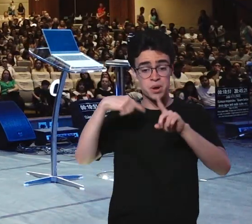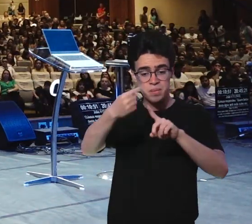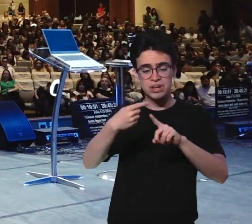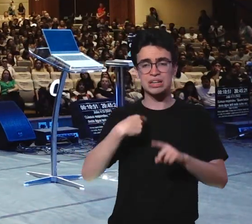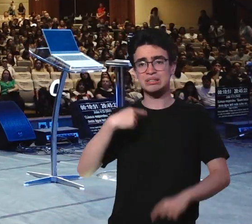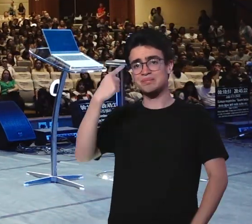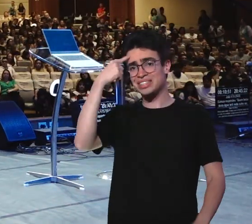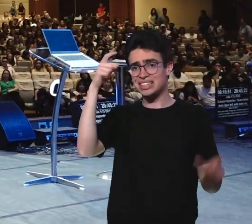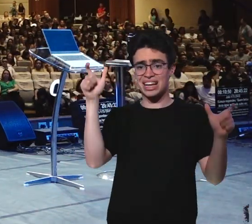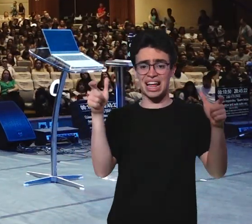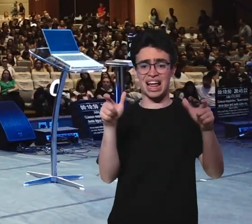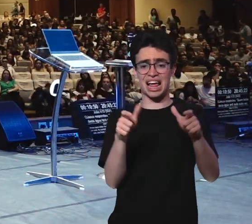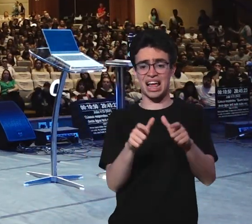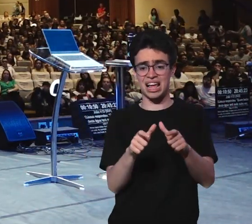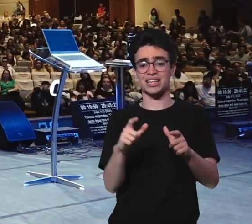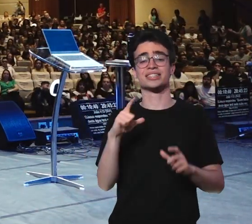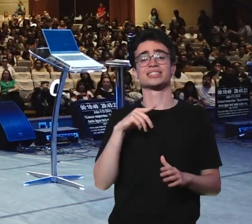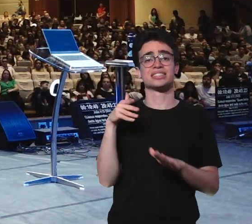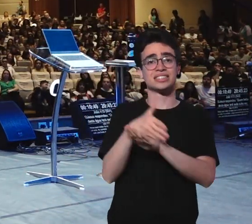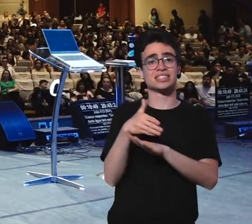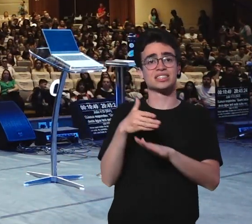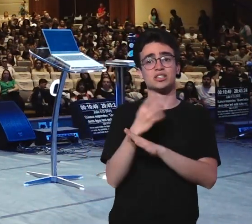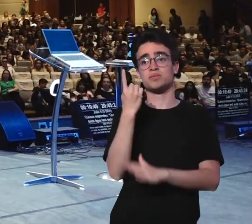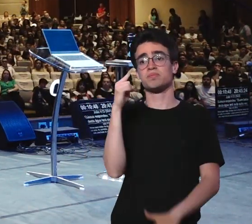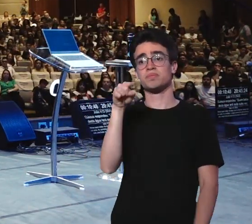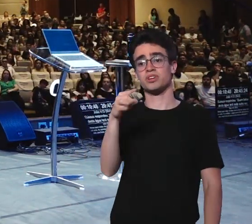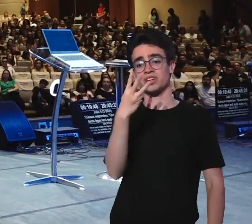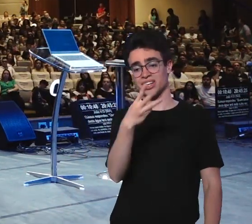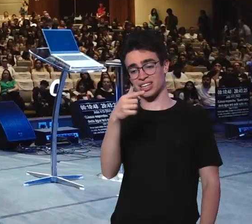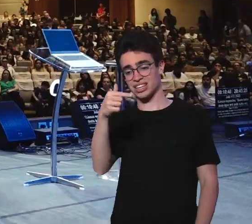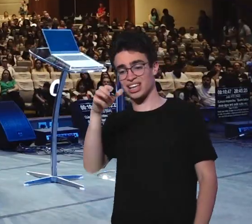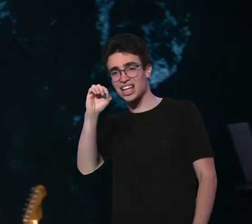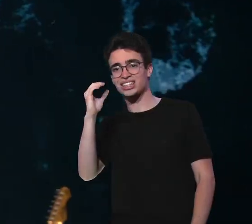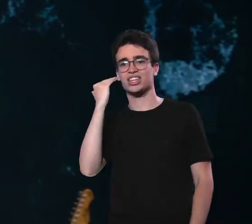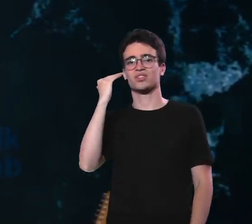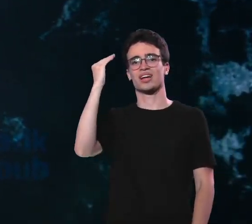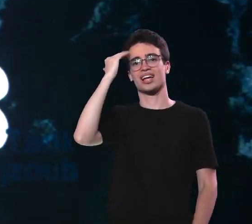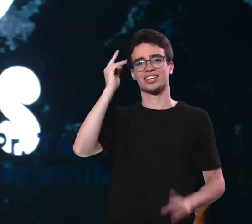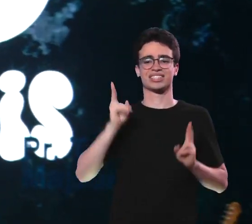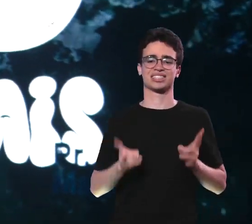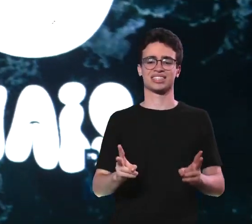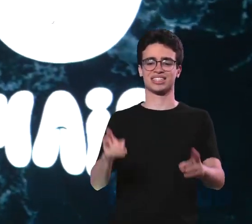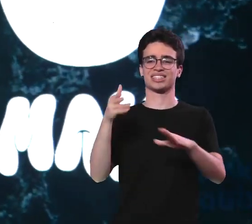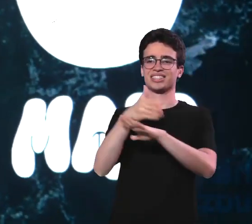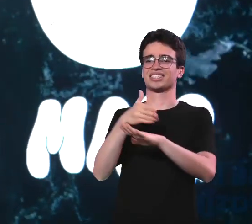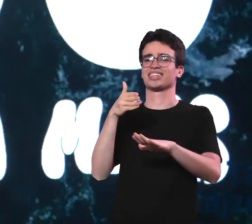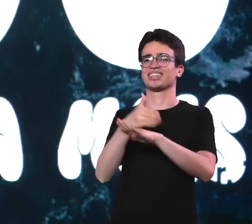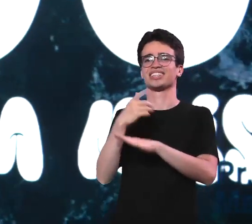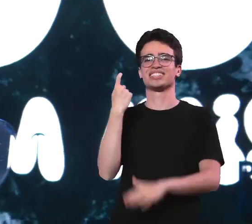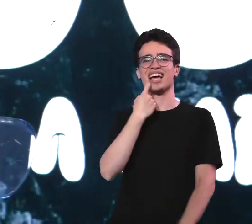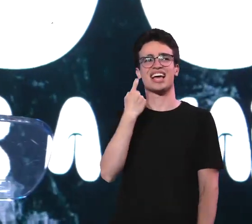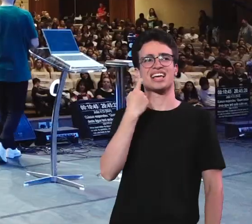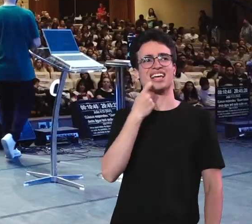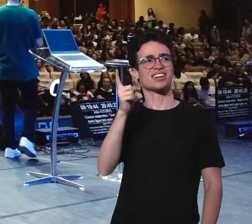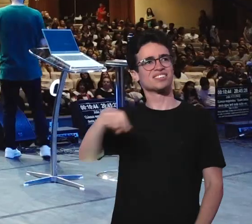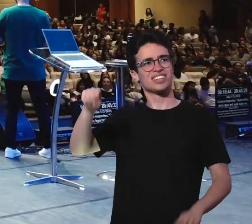ia diminuir, a gente teve uma frequência de 1.370 adolescentes toda sexta-feira. Você pode glorificar o